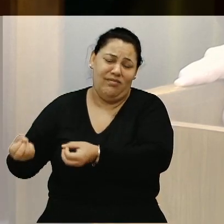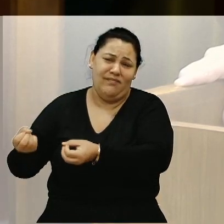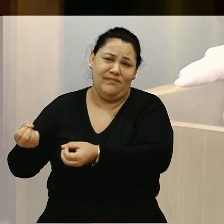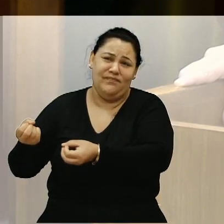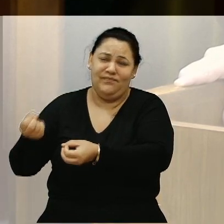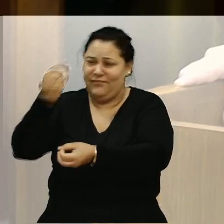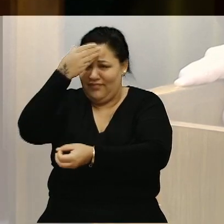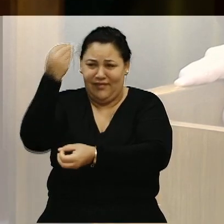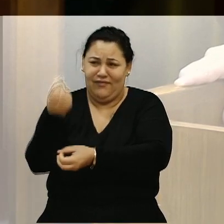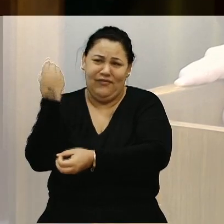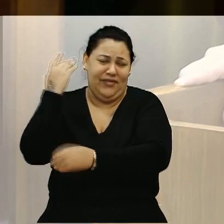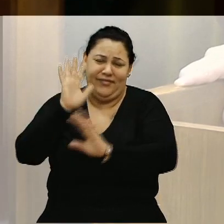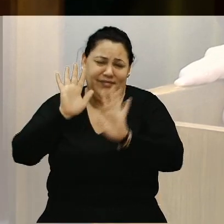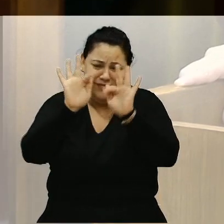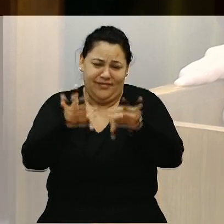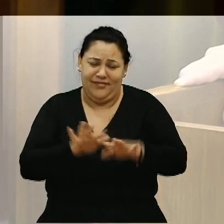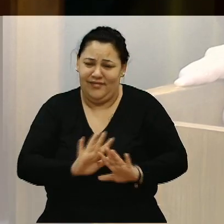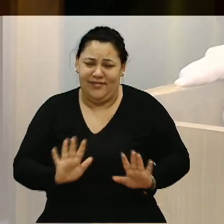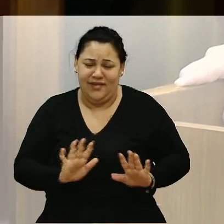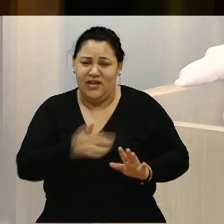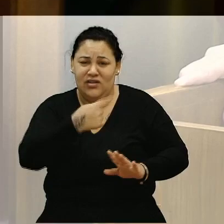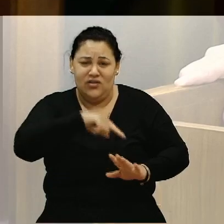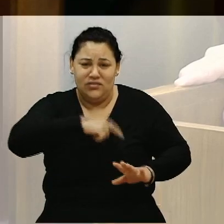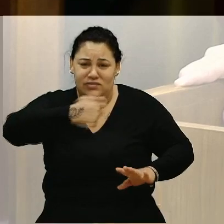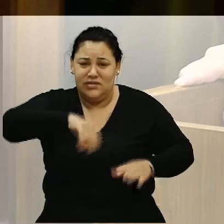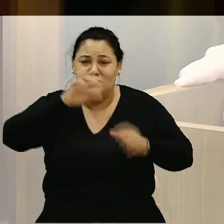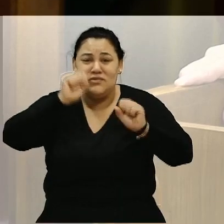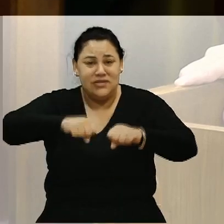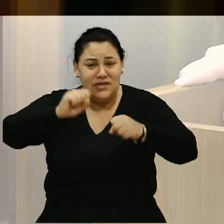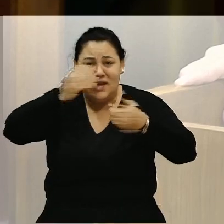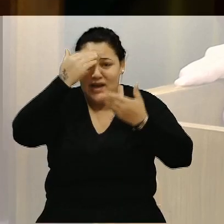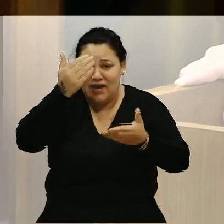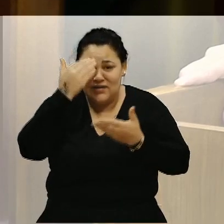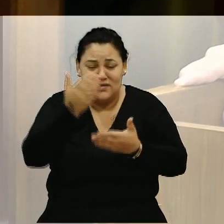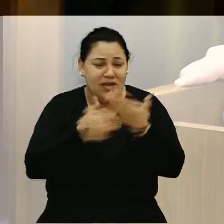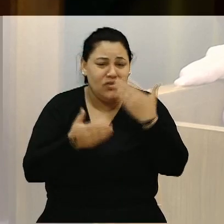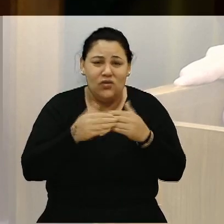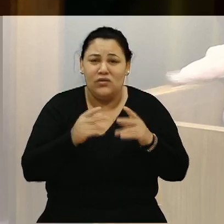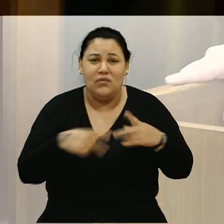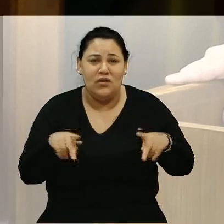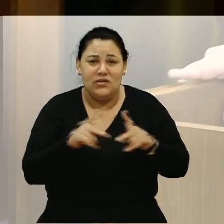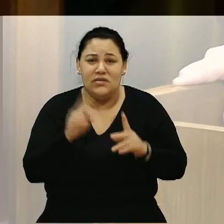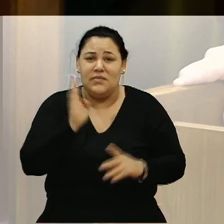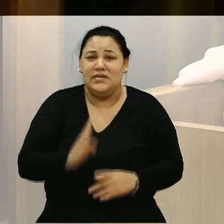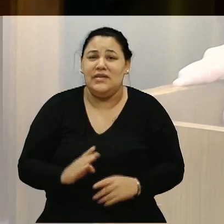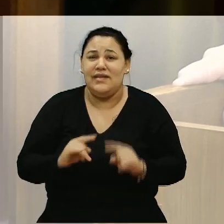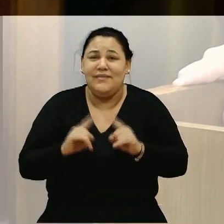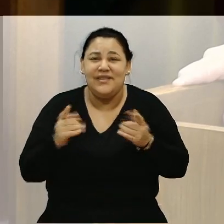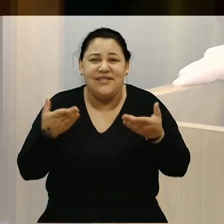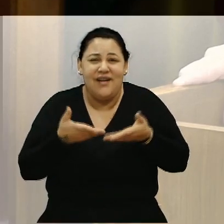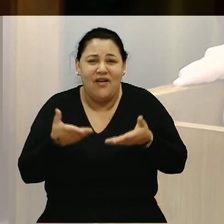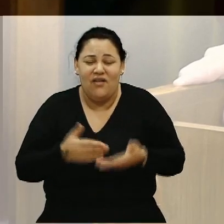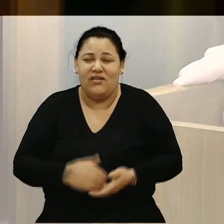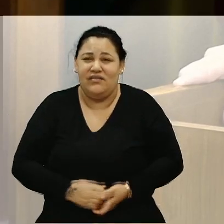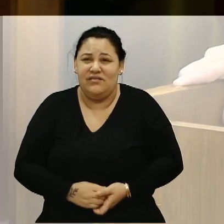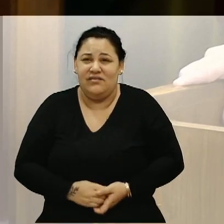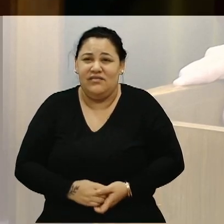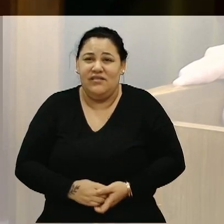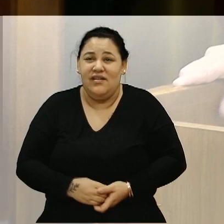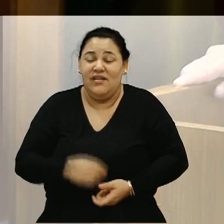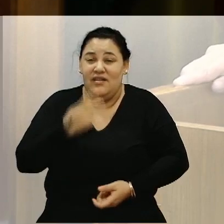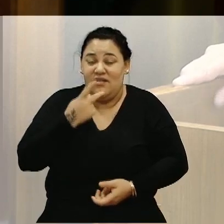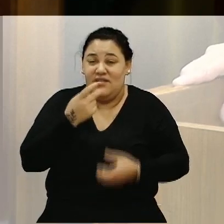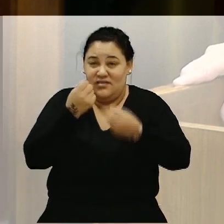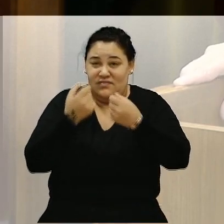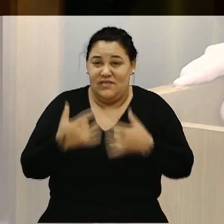Nós temos sim que agradecer muito a todo o povo brasileiro. Agora, eu quero dizer para a vereadora